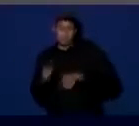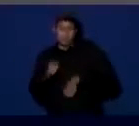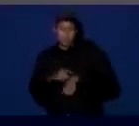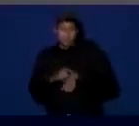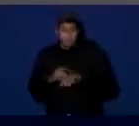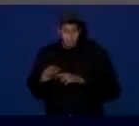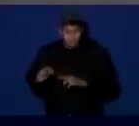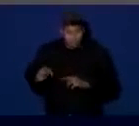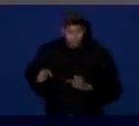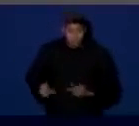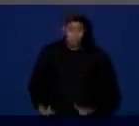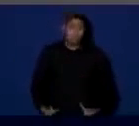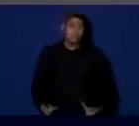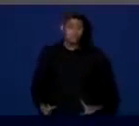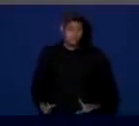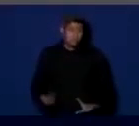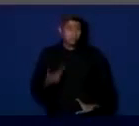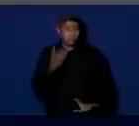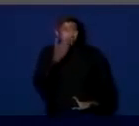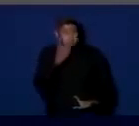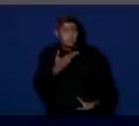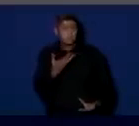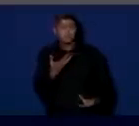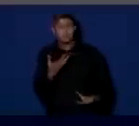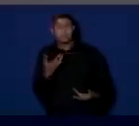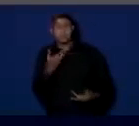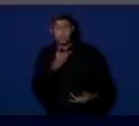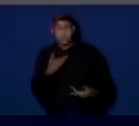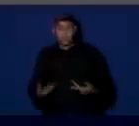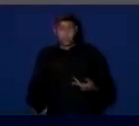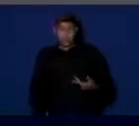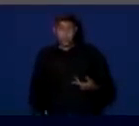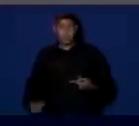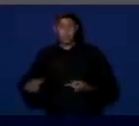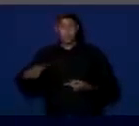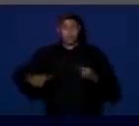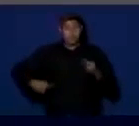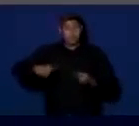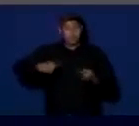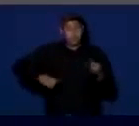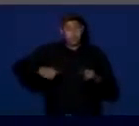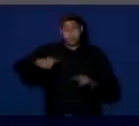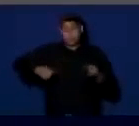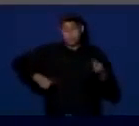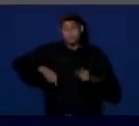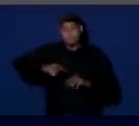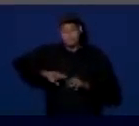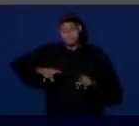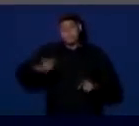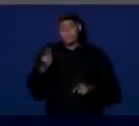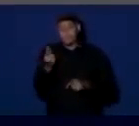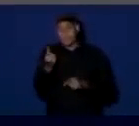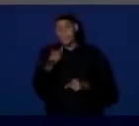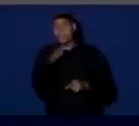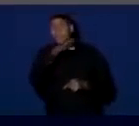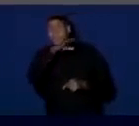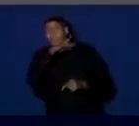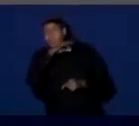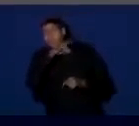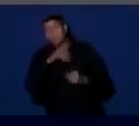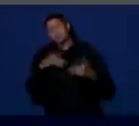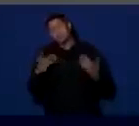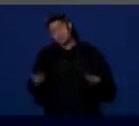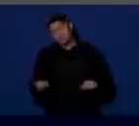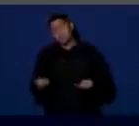que o ser humano fica com a opção de que os governos, com essas políticas de QE, que o dinheiro não vale nada, né?